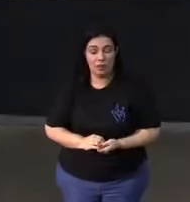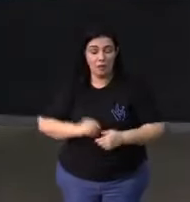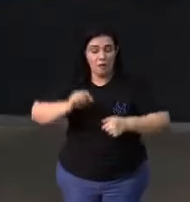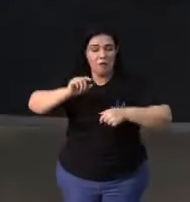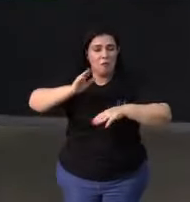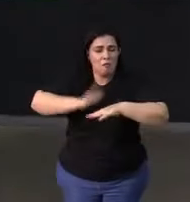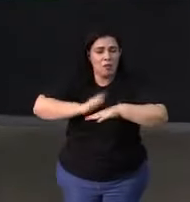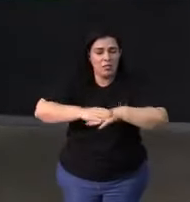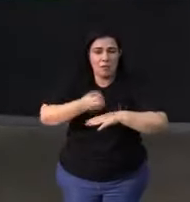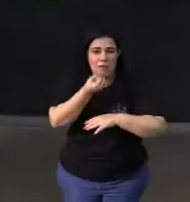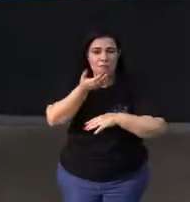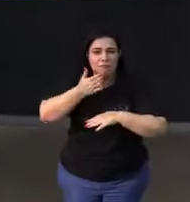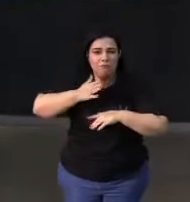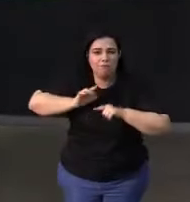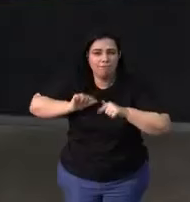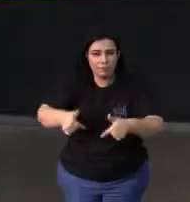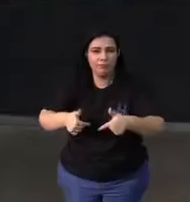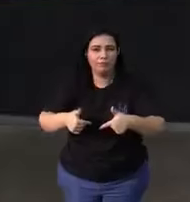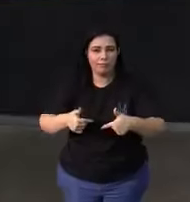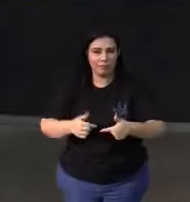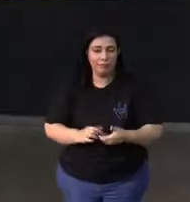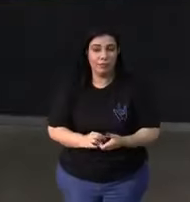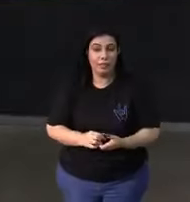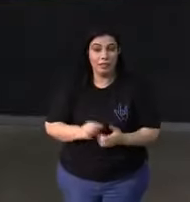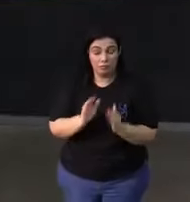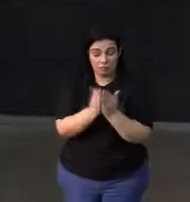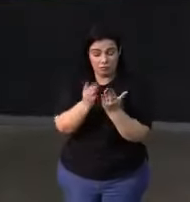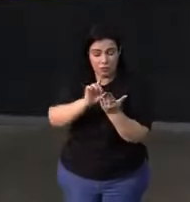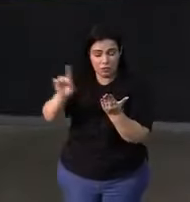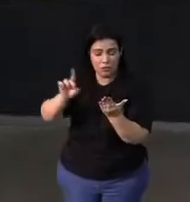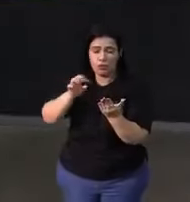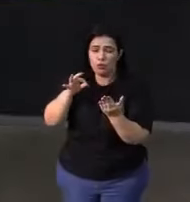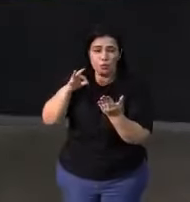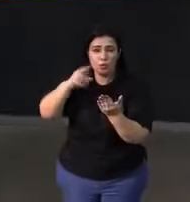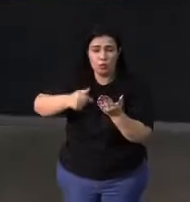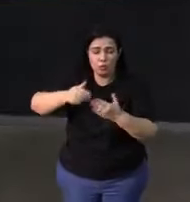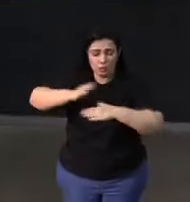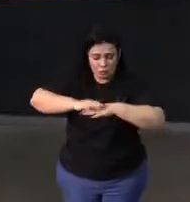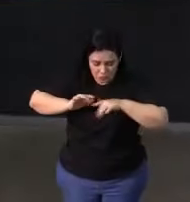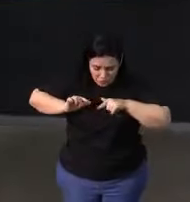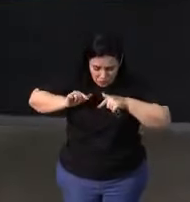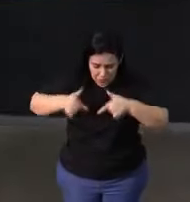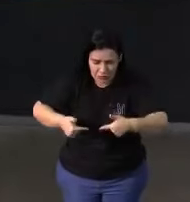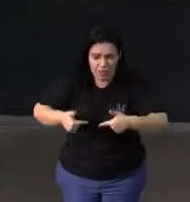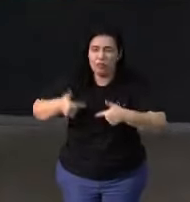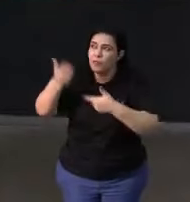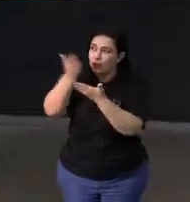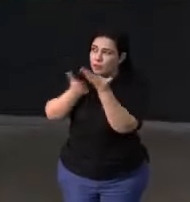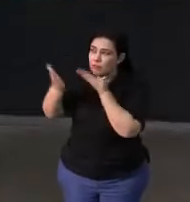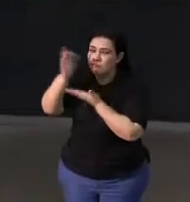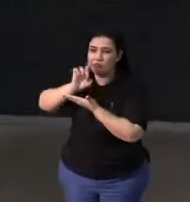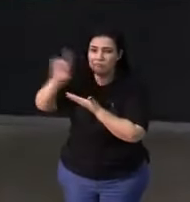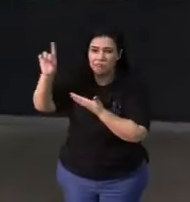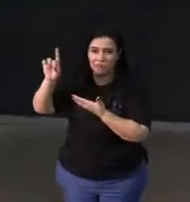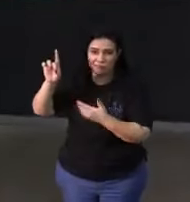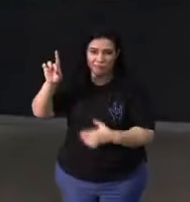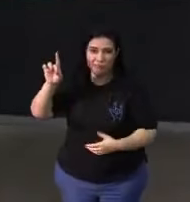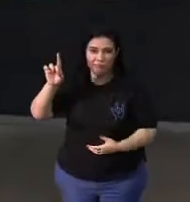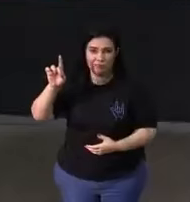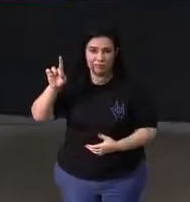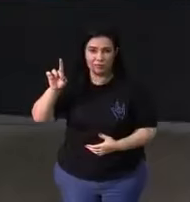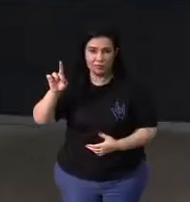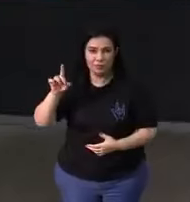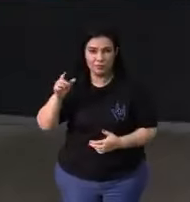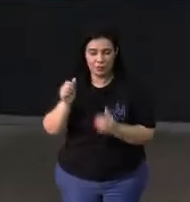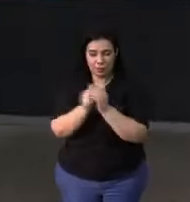fazer bem feito. A Bíblia diz, tudo o que fizer, faça-o como se estivesse fazendo para o Senhor. Você